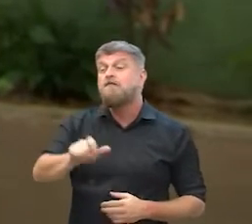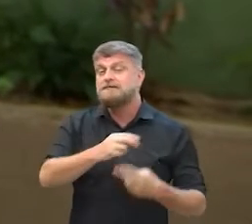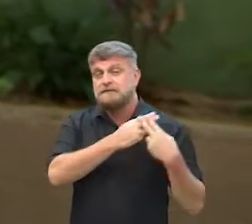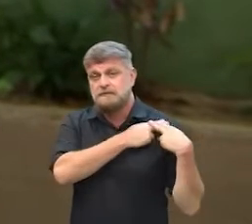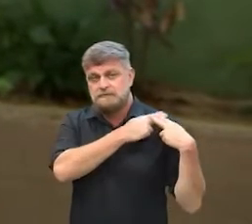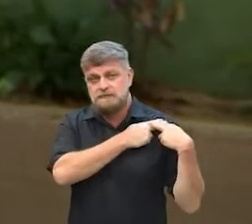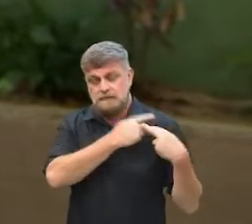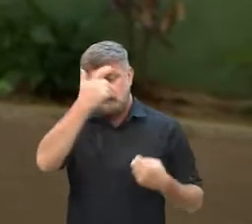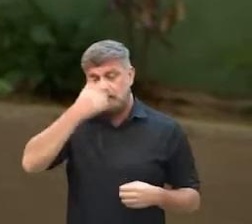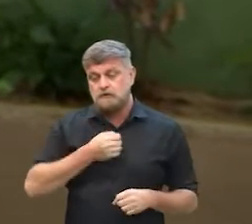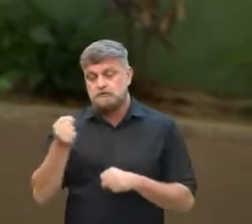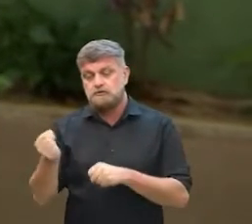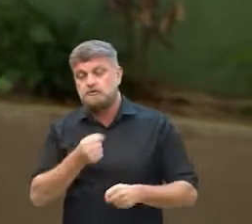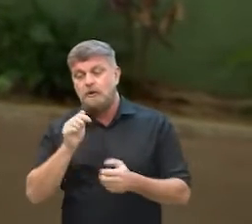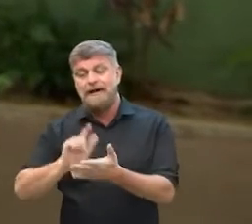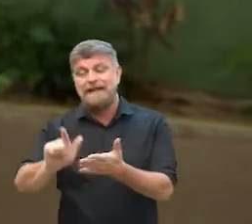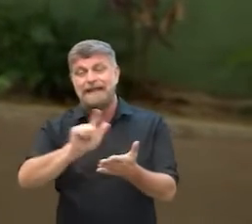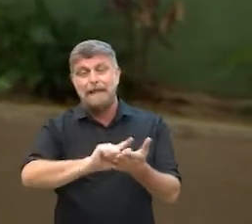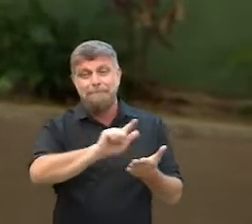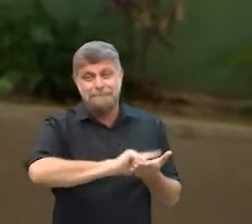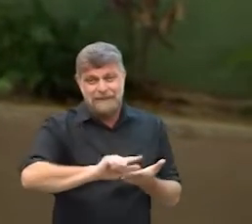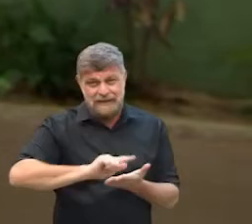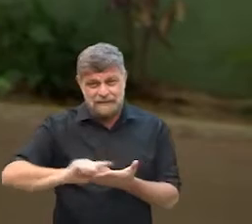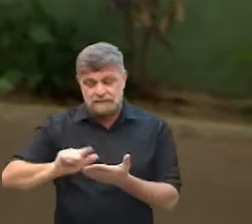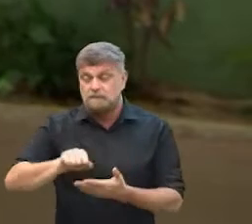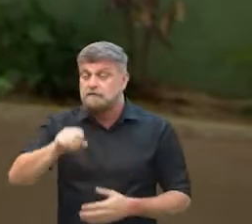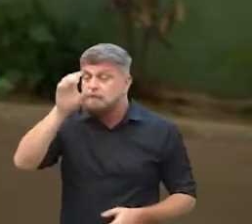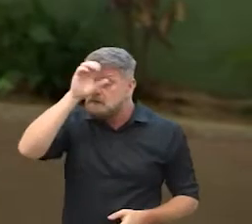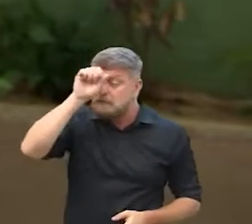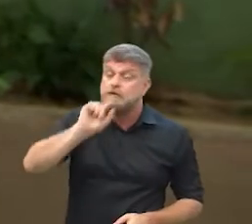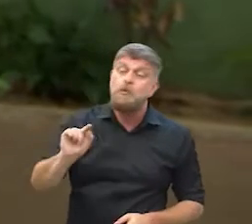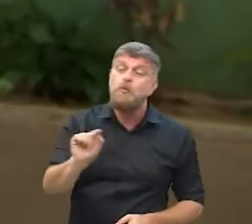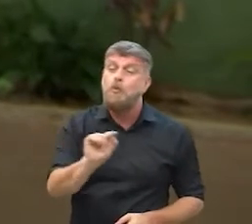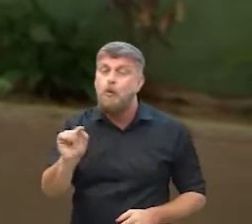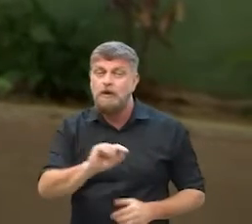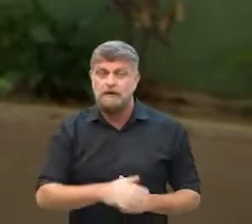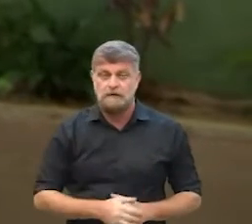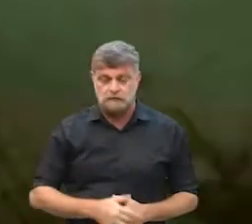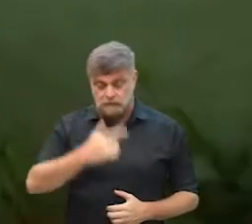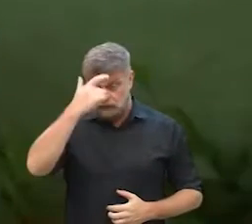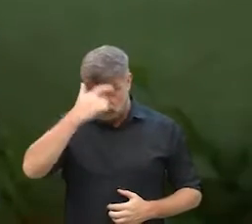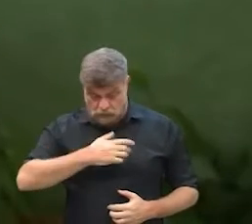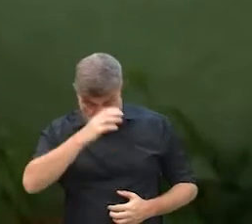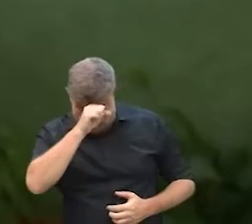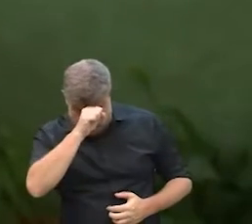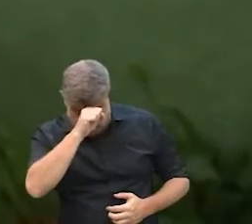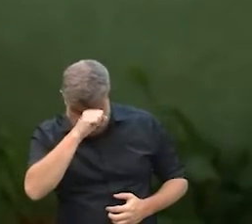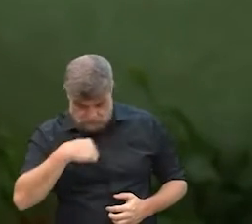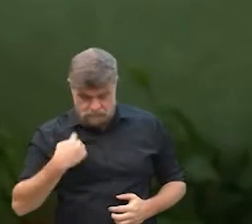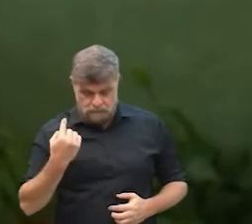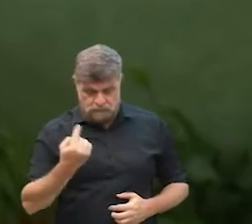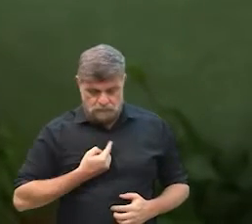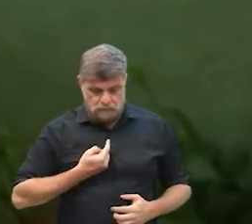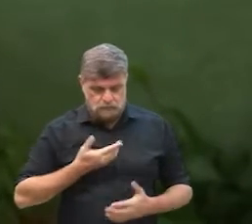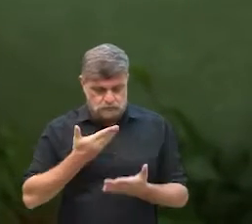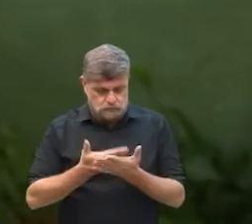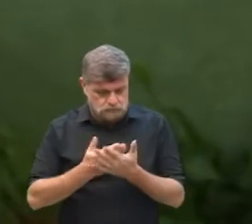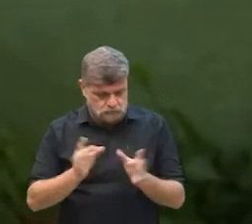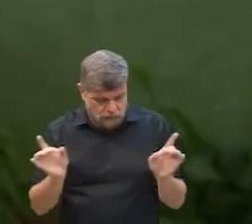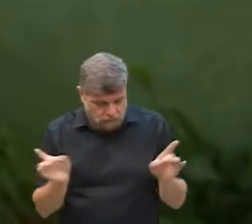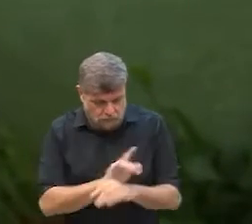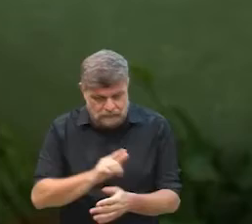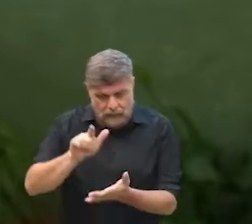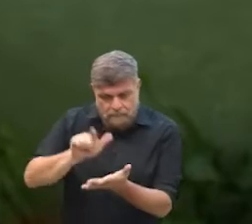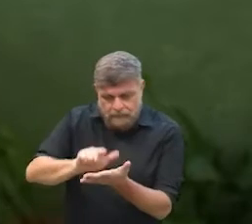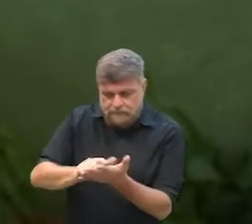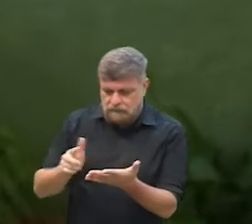Entendi. Qual que é a sua função aqui? Limpeza, departamento de limpeza. E o que você aprendeu? Eu aprendi que cada vez que nós terminamos